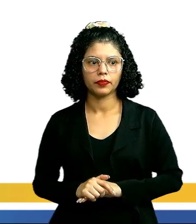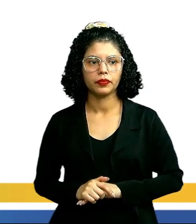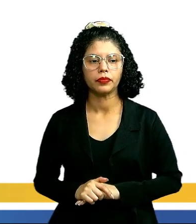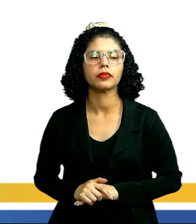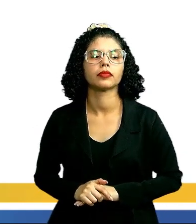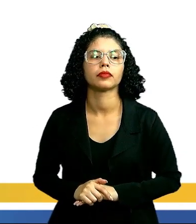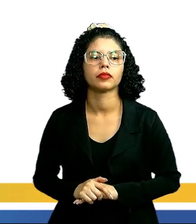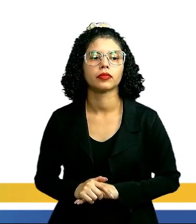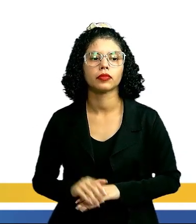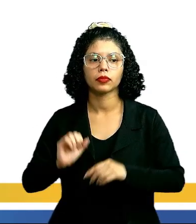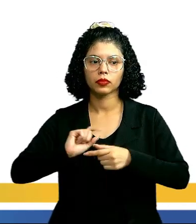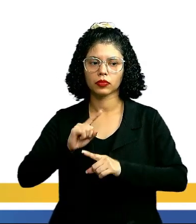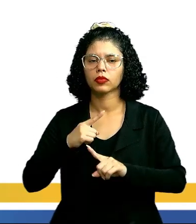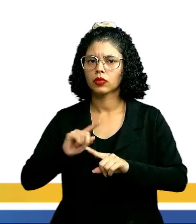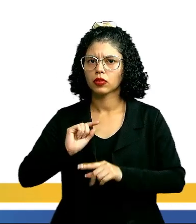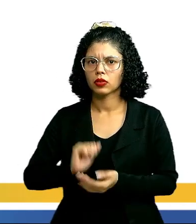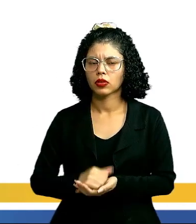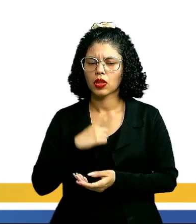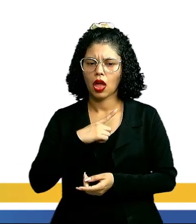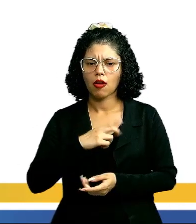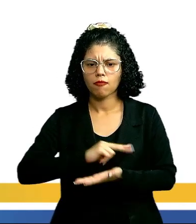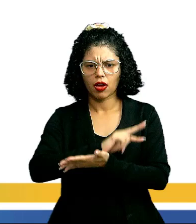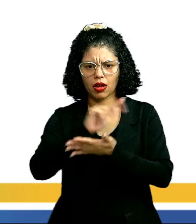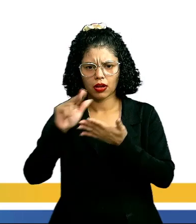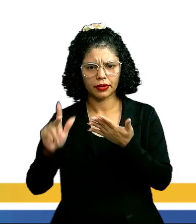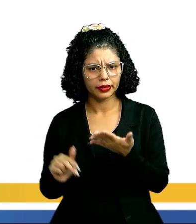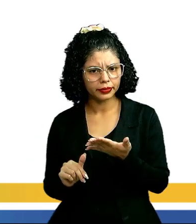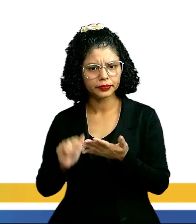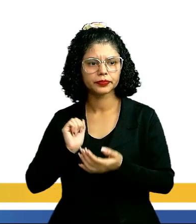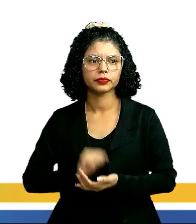lá, de multiplicação lenta,